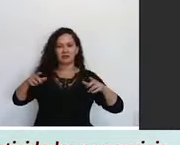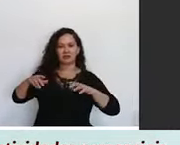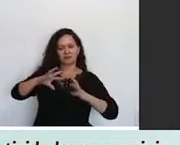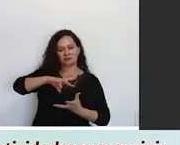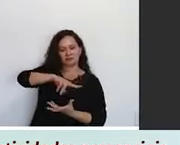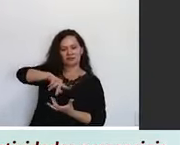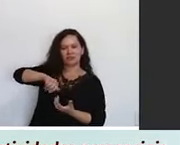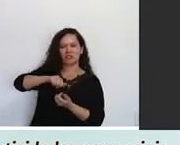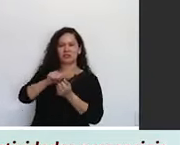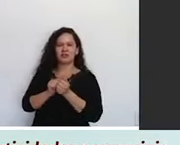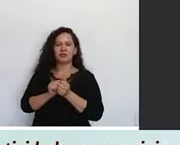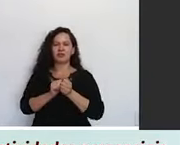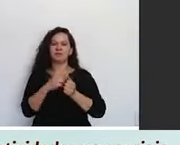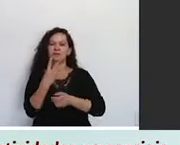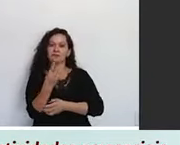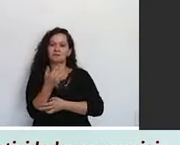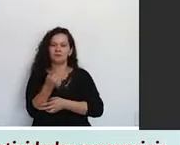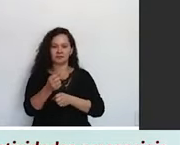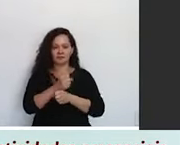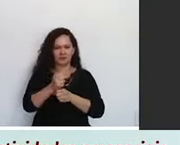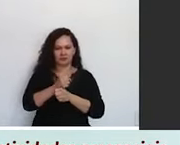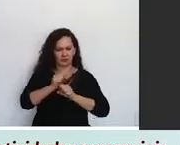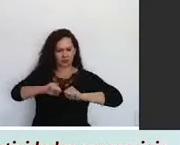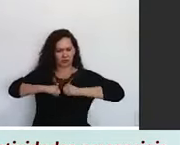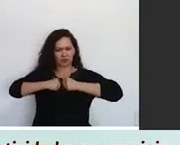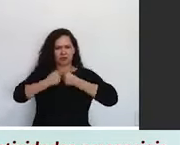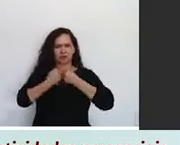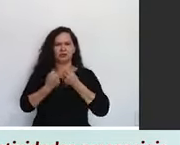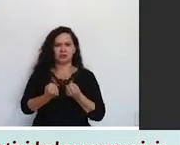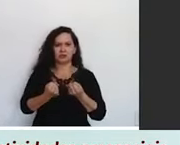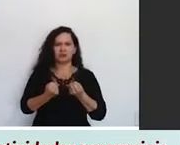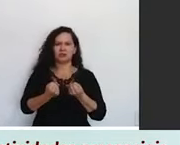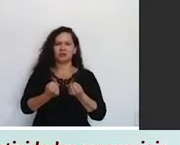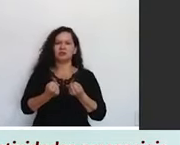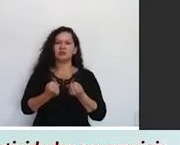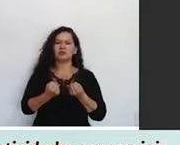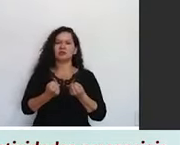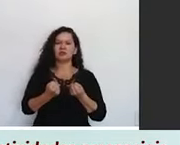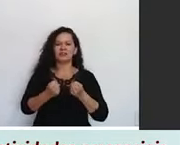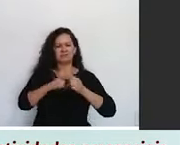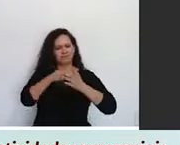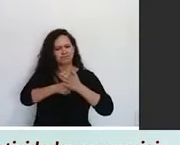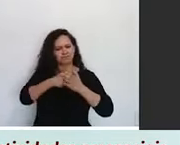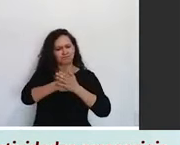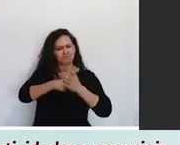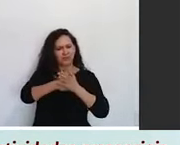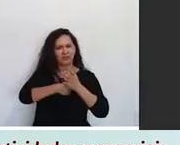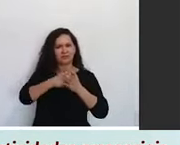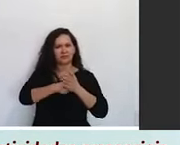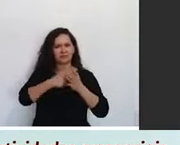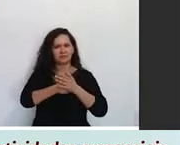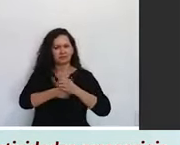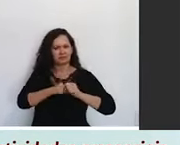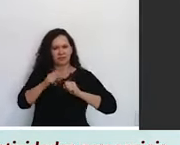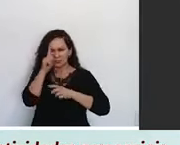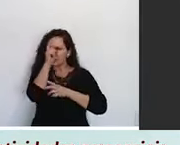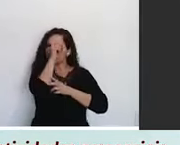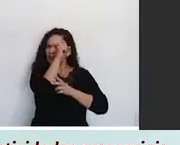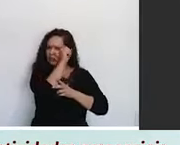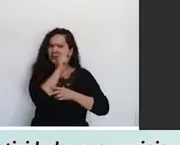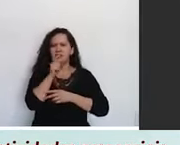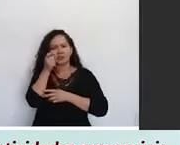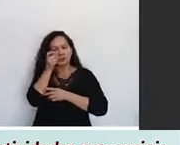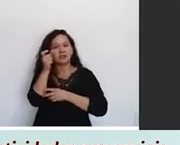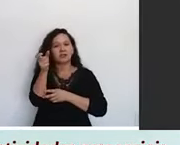em 37 anos de luta vem desenvolvendo, vem travando uma batalha na defesa intransigente dos interesses da classe